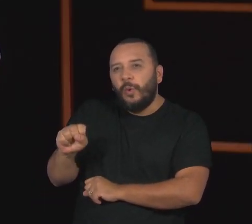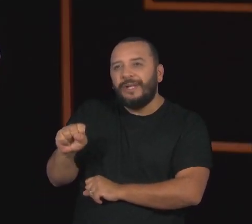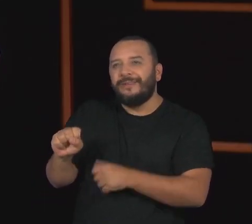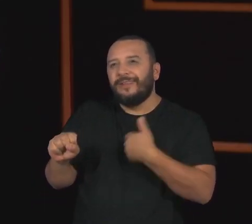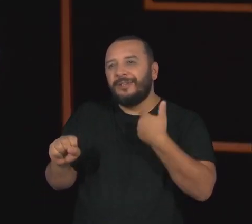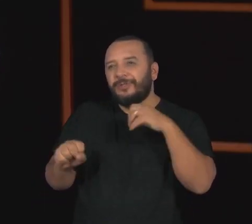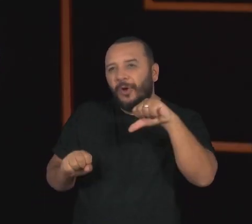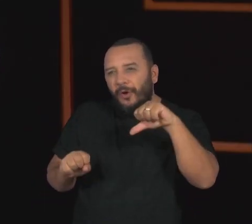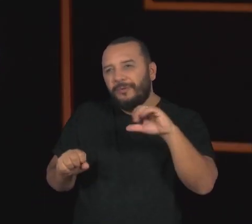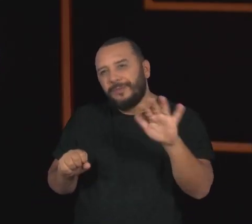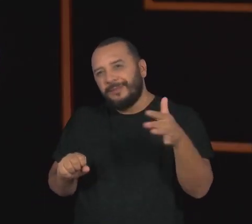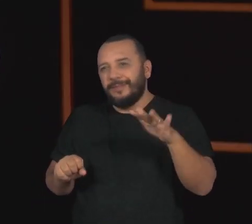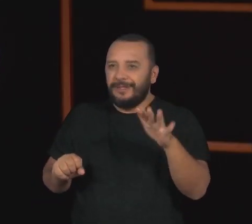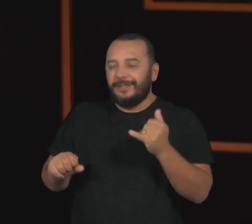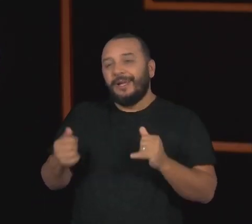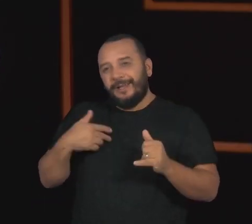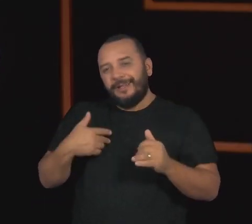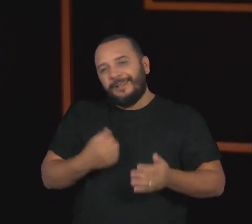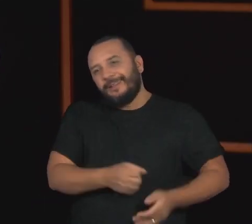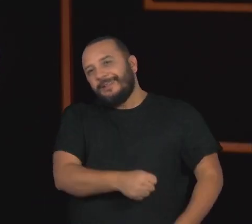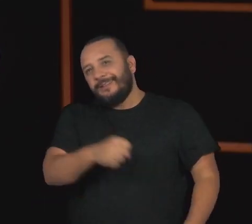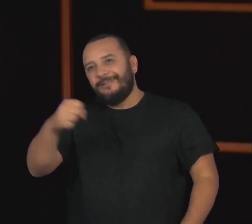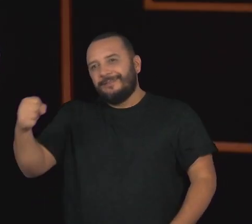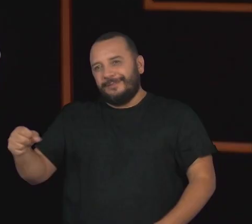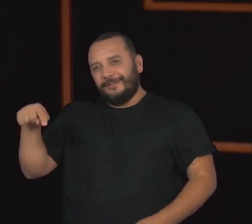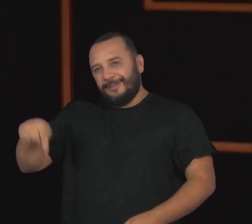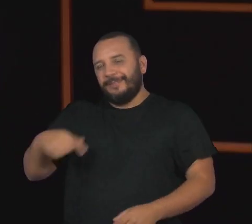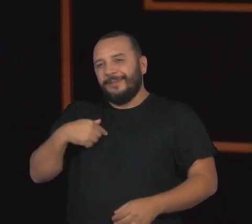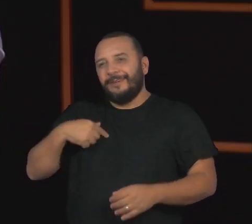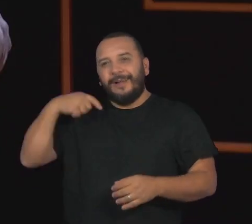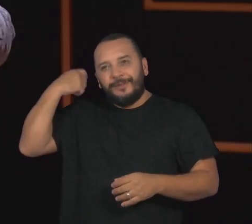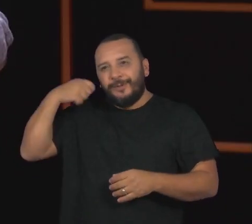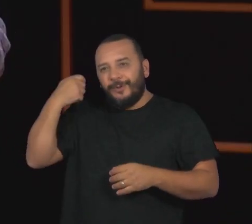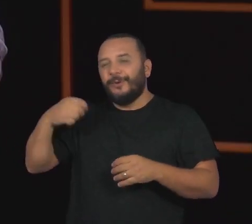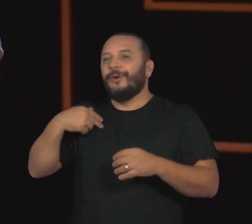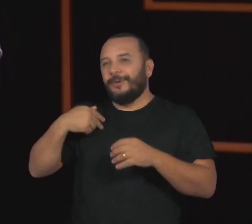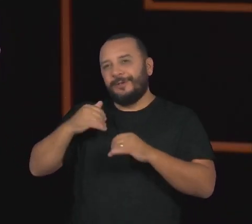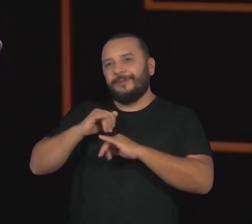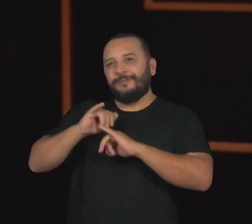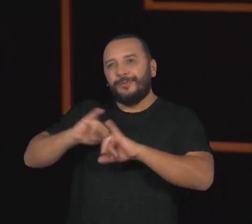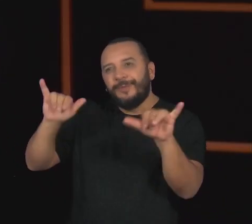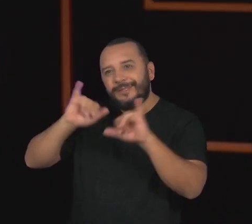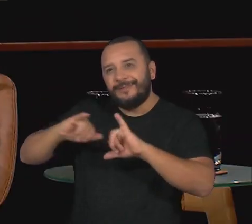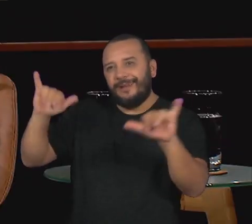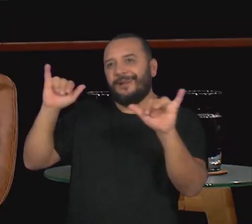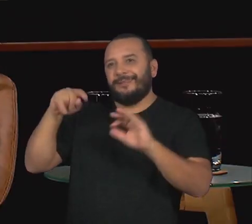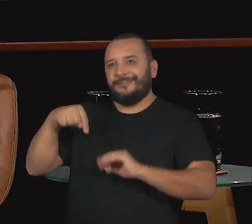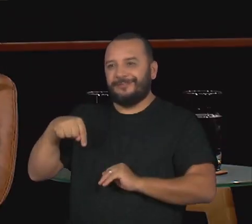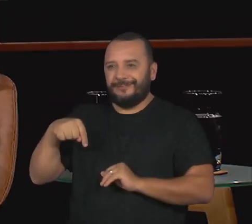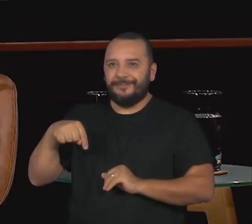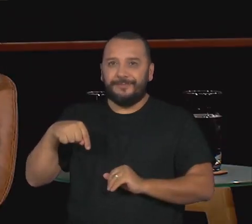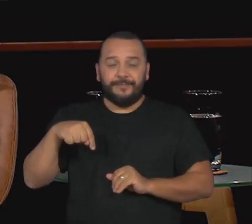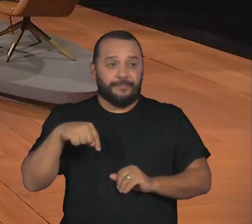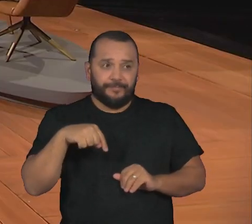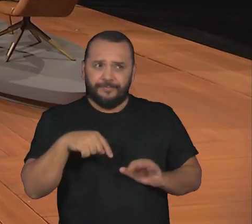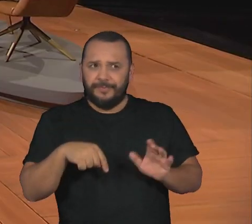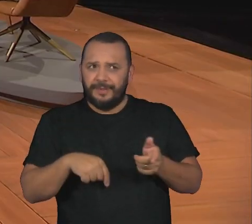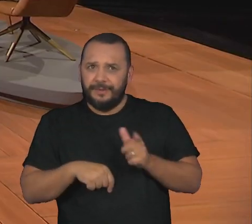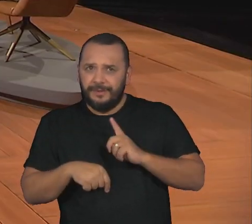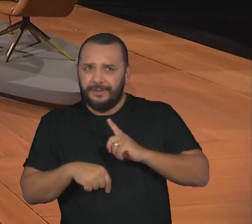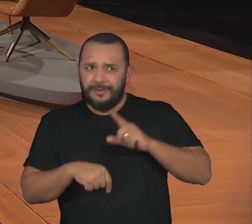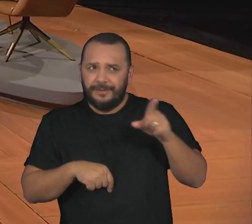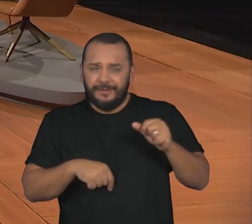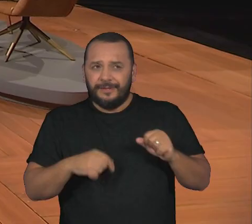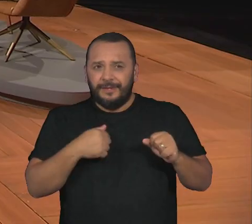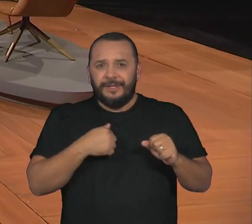acabou me levando para uma agência de atores, de publicidade e começou a brincadeira. Mas tem um lance do Ricardo